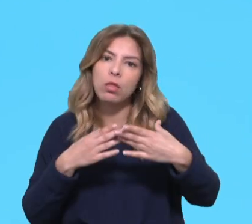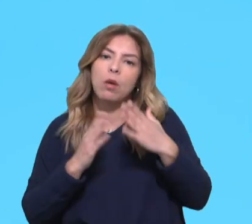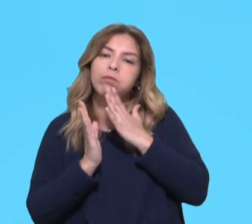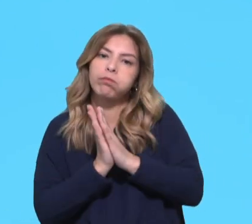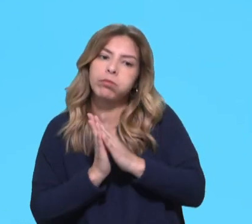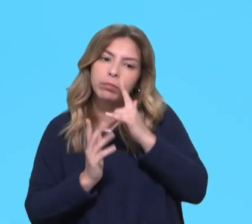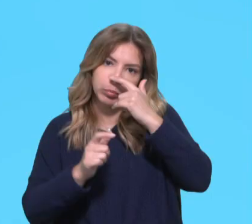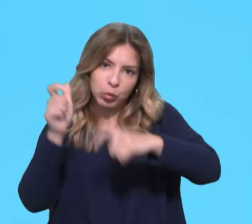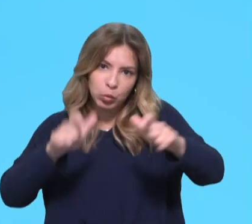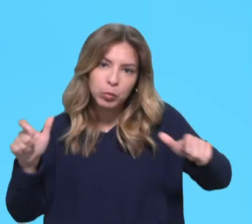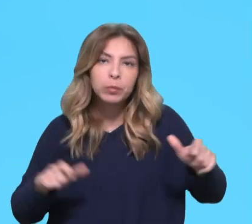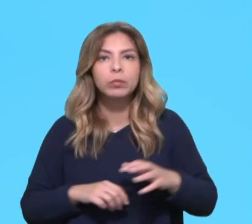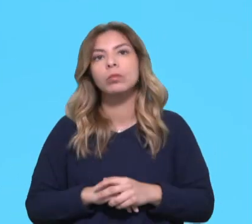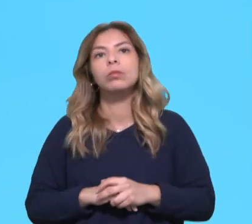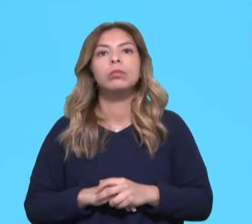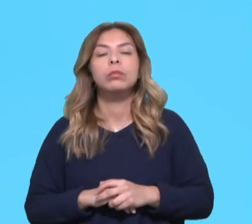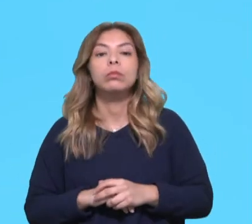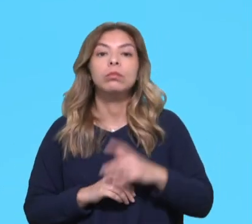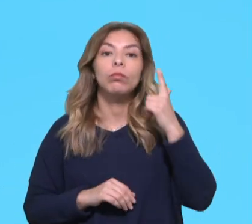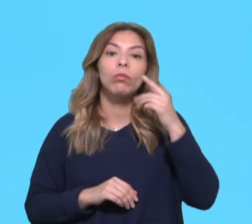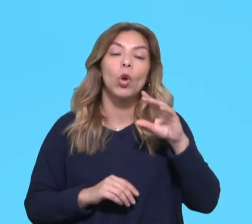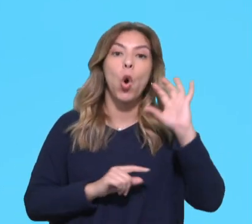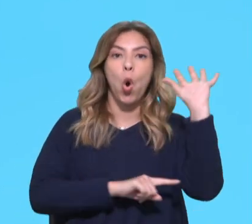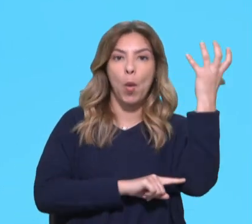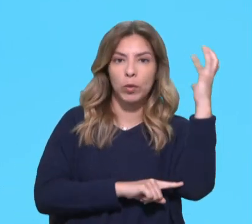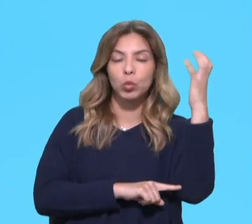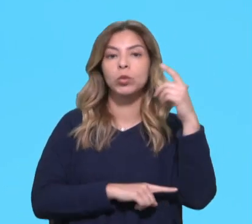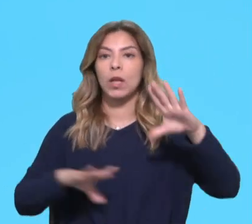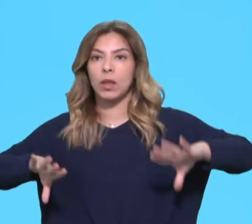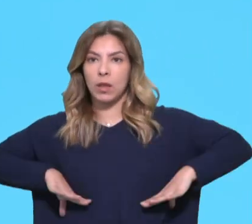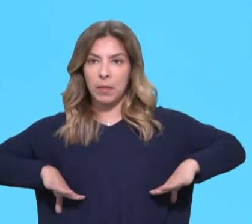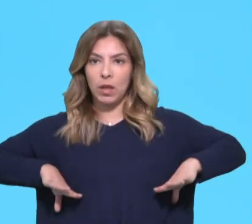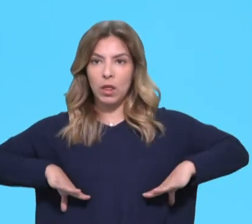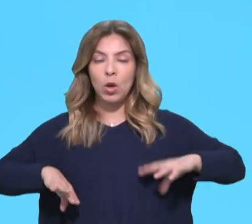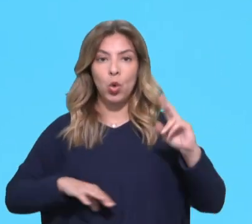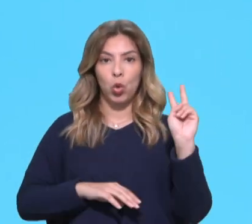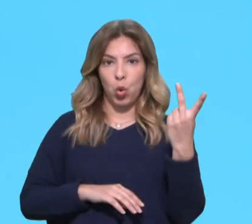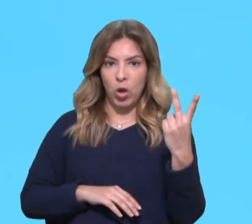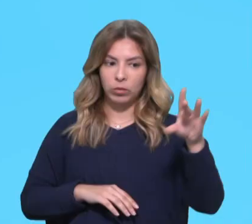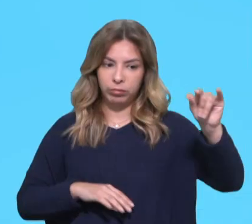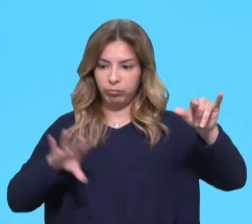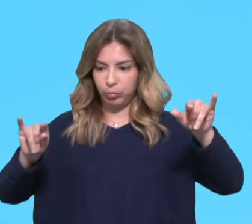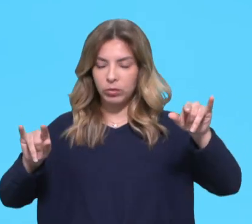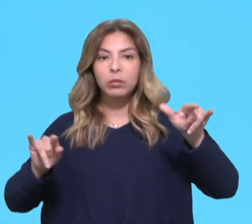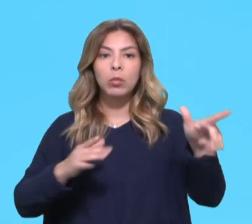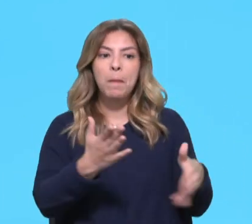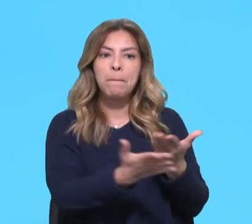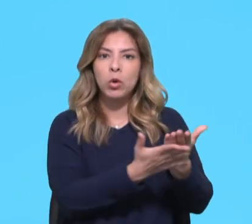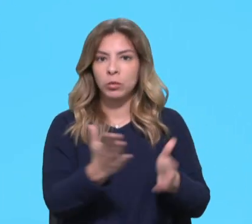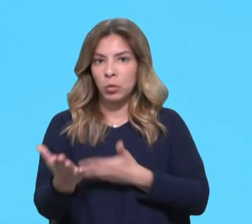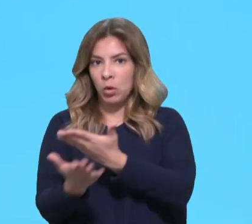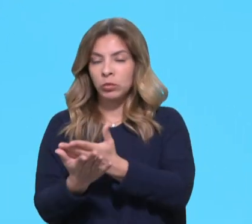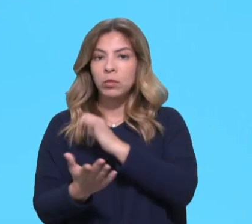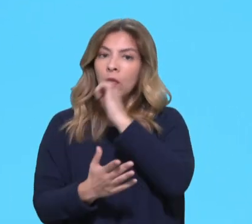povo. Óbidos e Santa Maria da Feira são duas dessas localidades e é a partir das propostas que aí são feitas